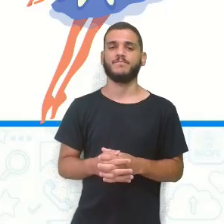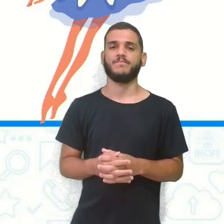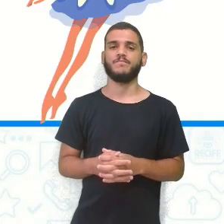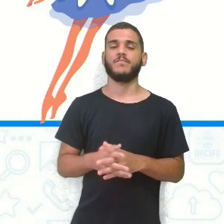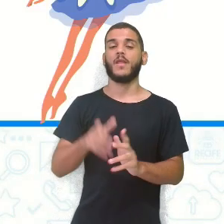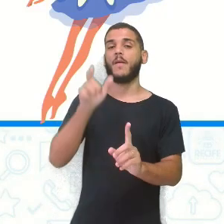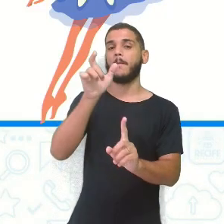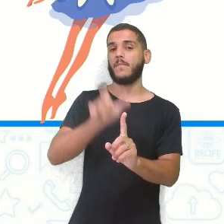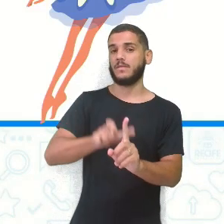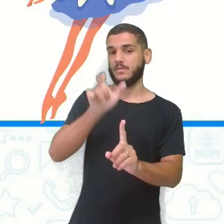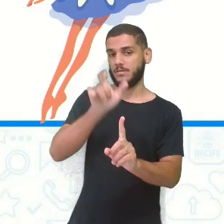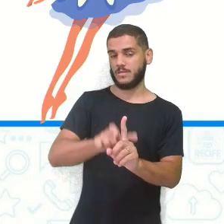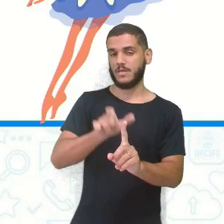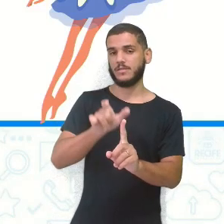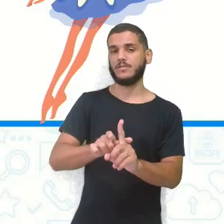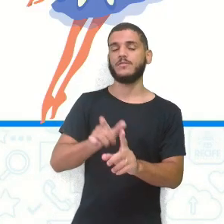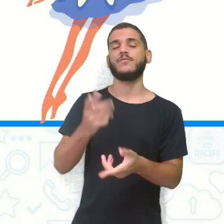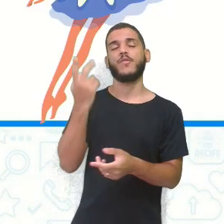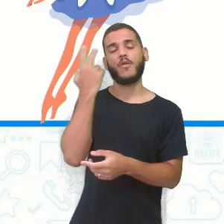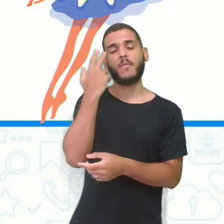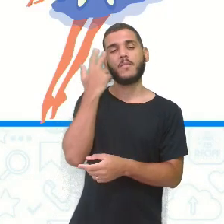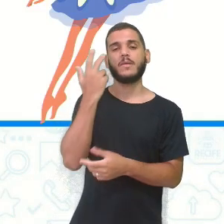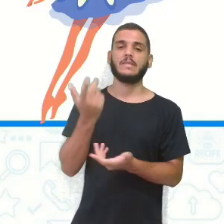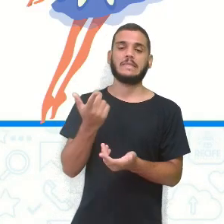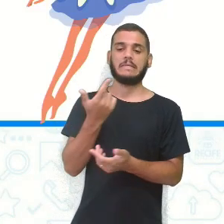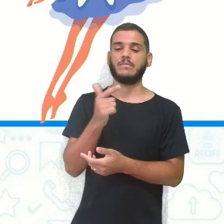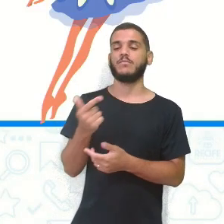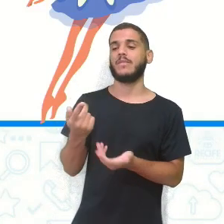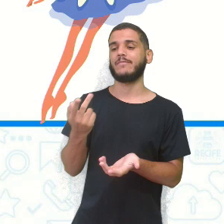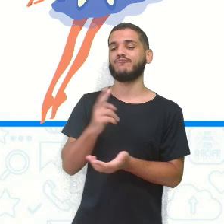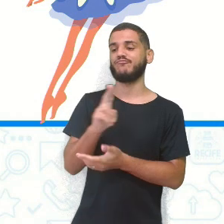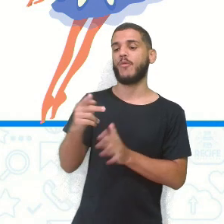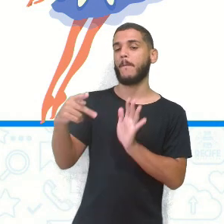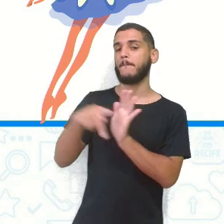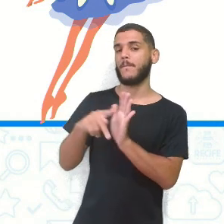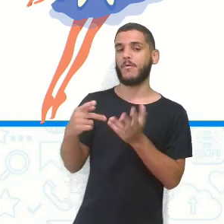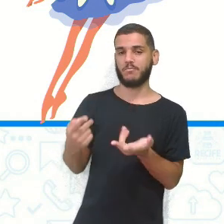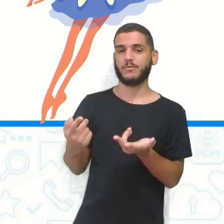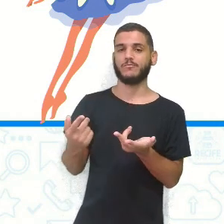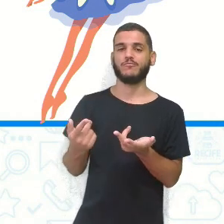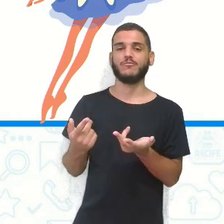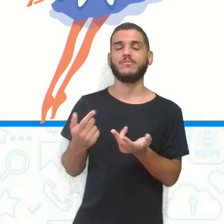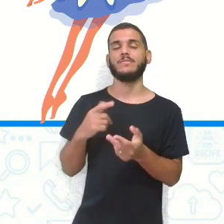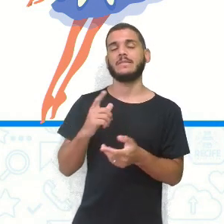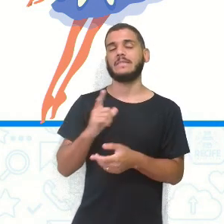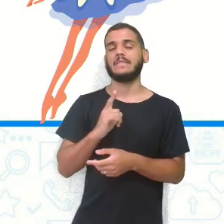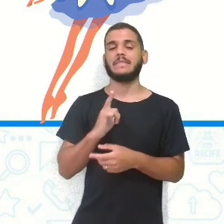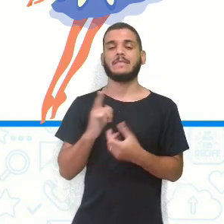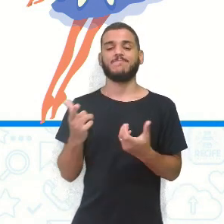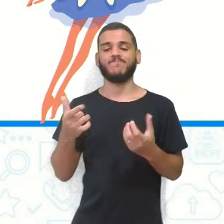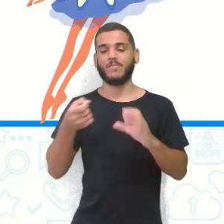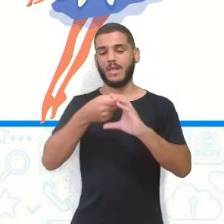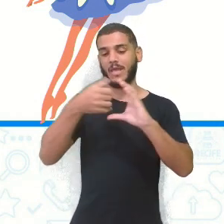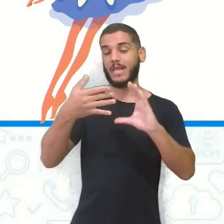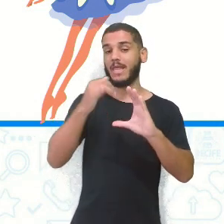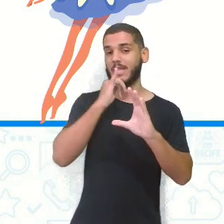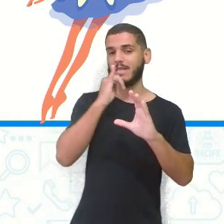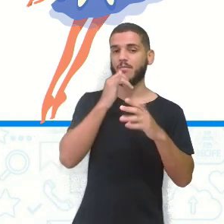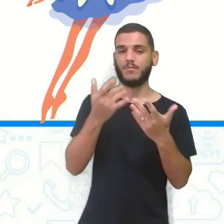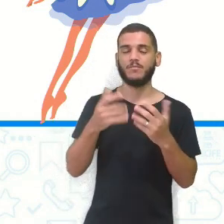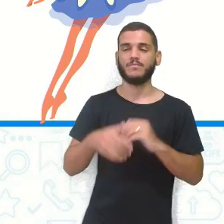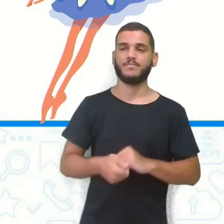Os personagens geralmente não têm nome próprio e sim são ligados às suas características.